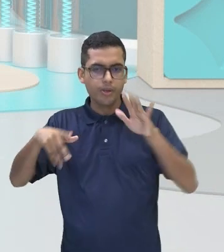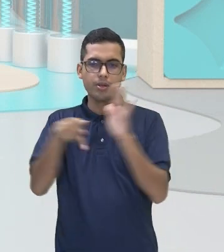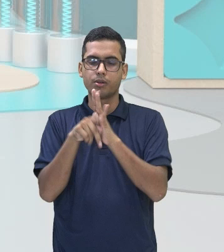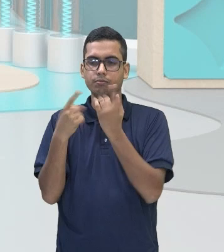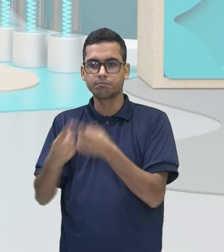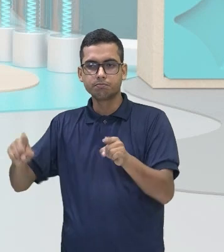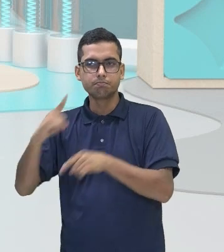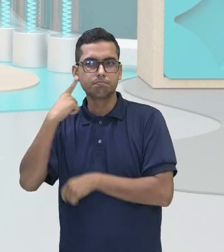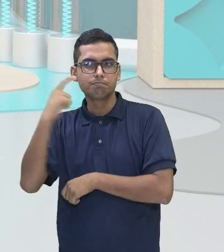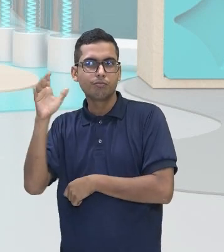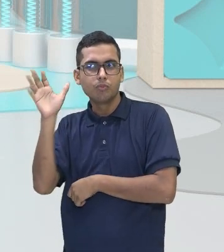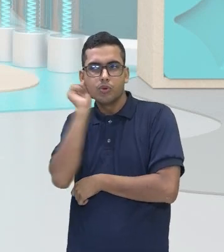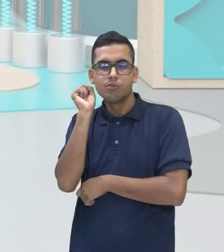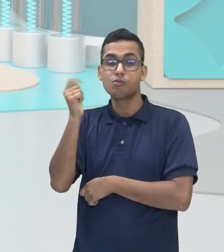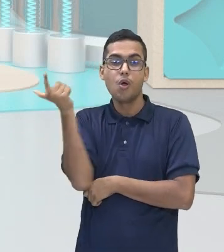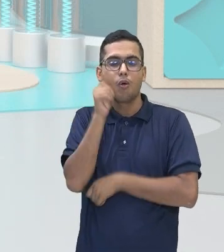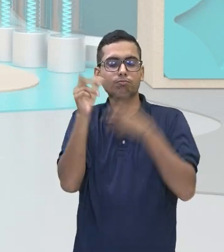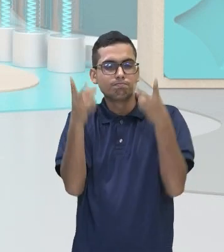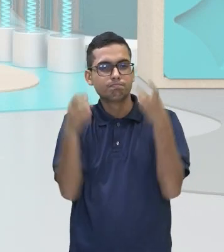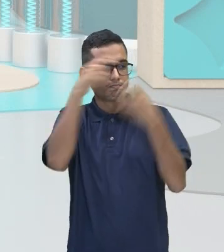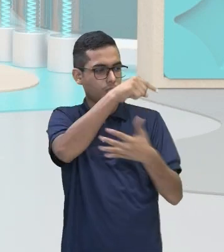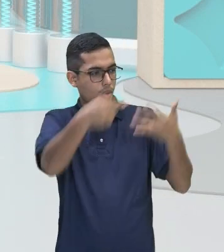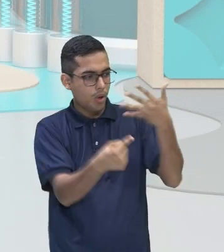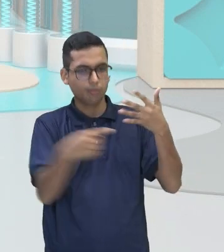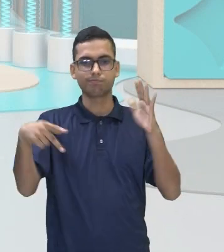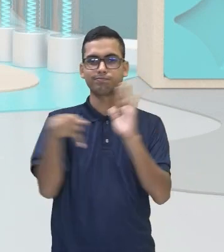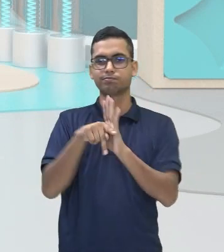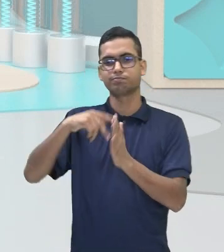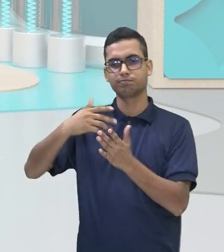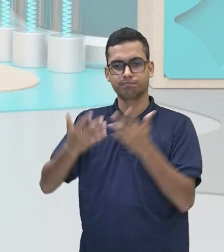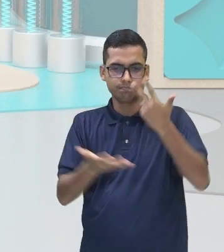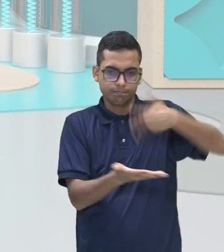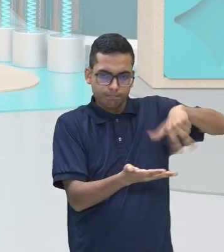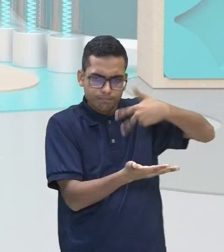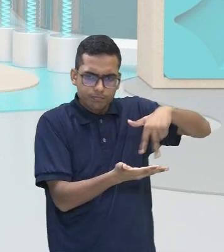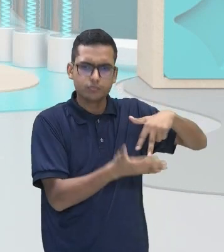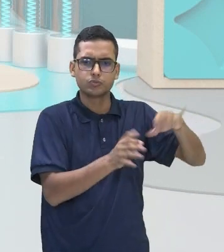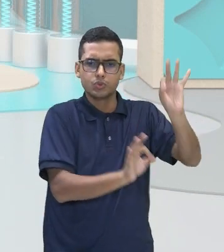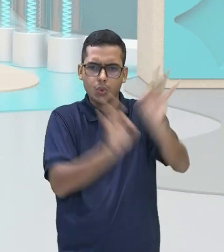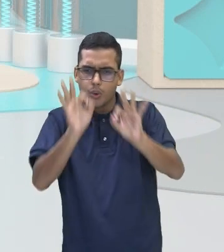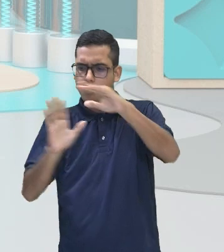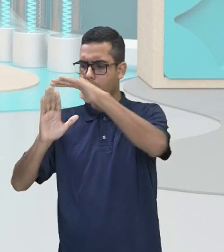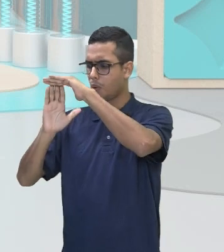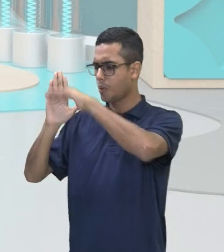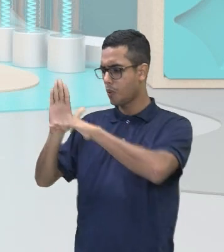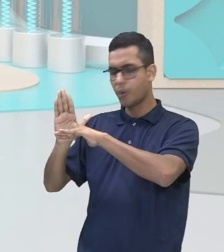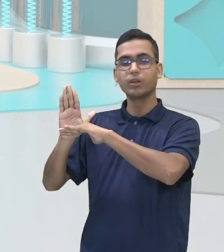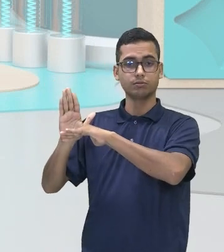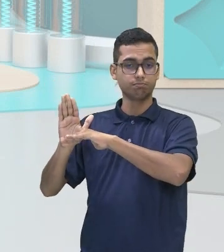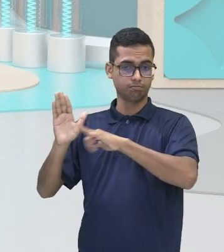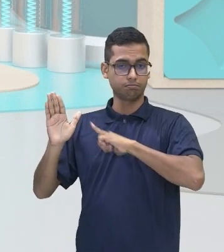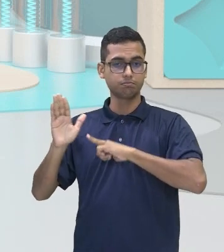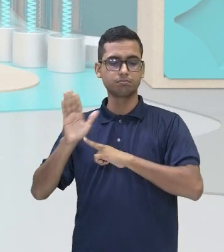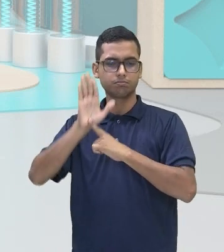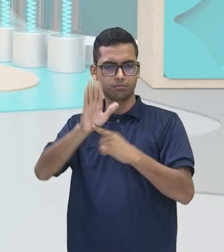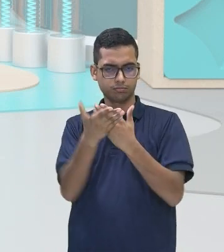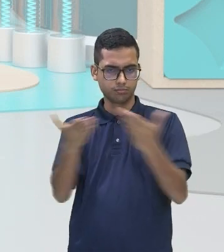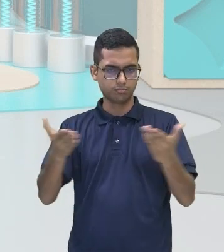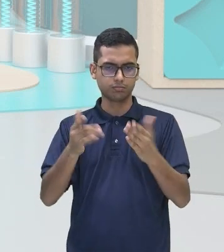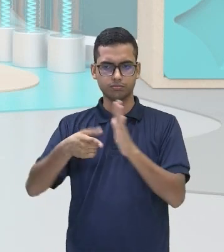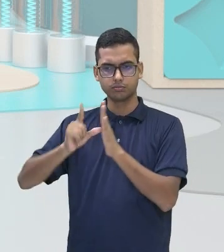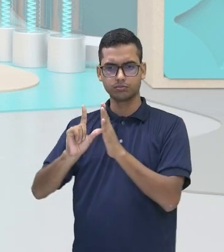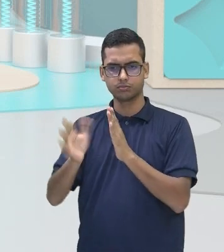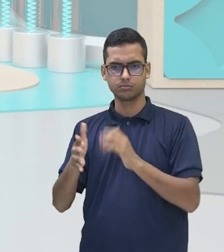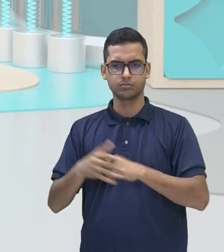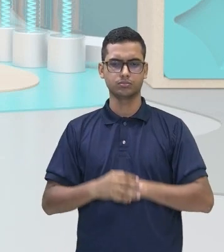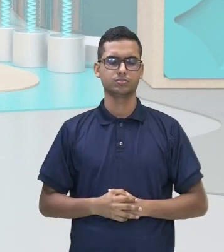consegue enxergar os elementos da dança organizada, desses muitos estilos que citei a vocês. A dança,